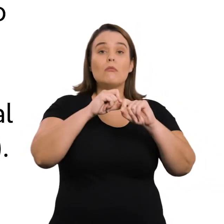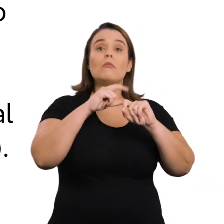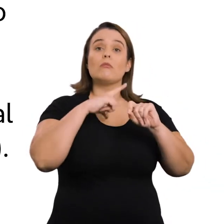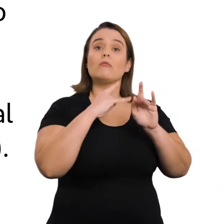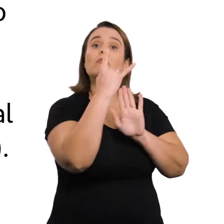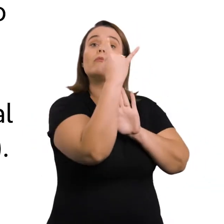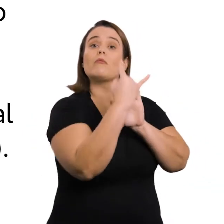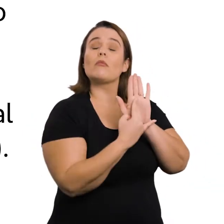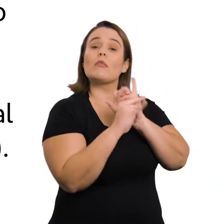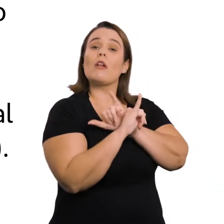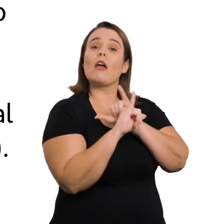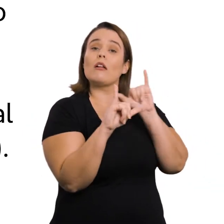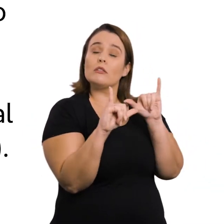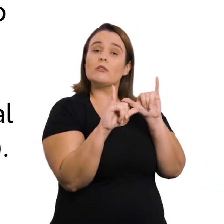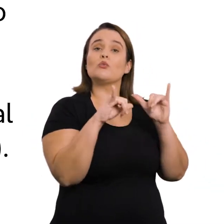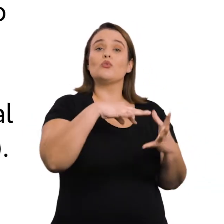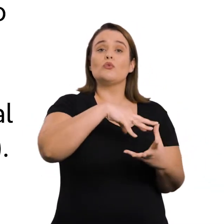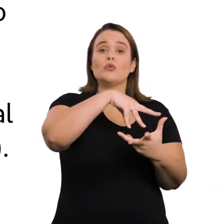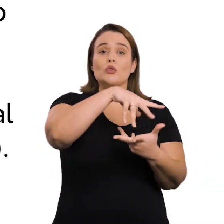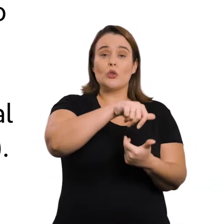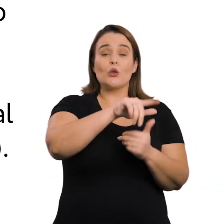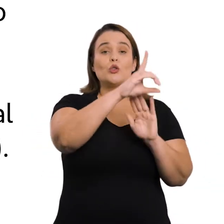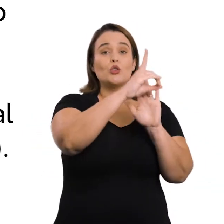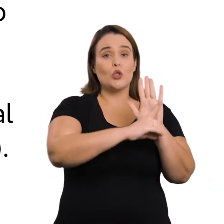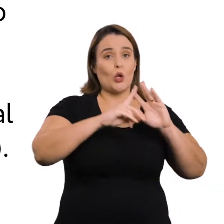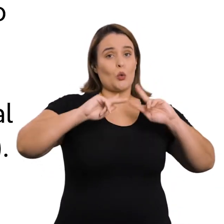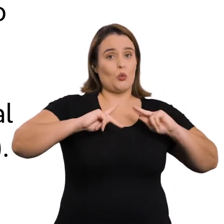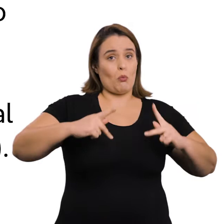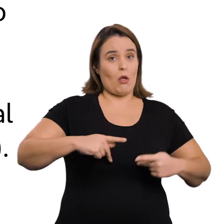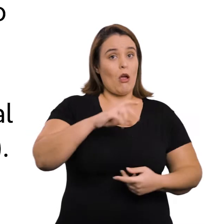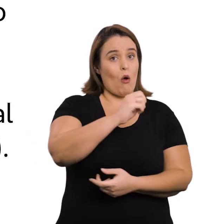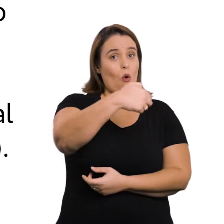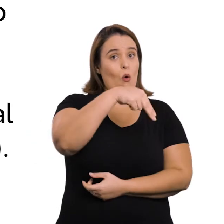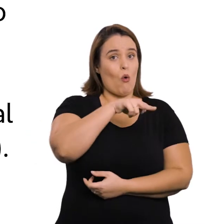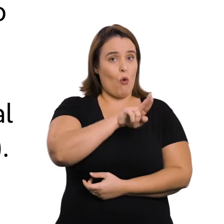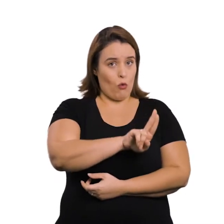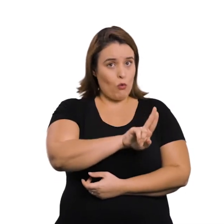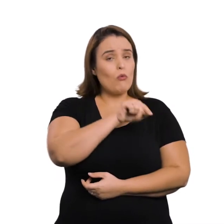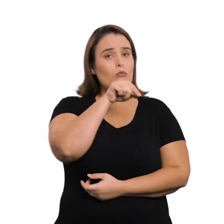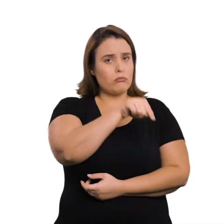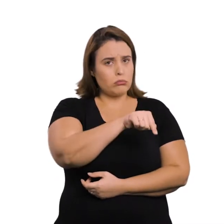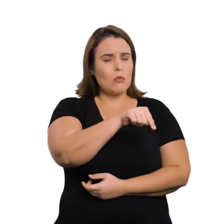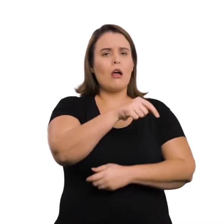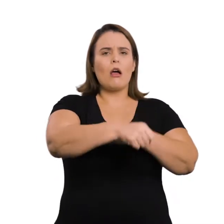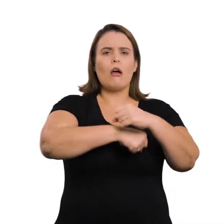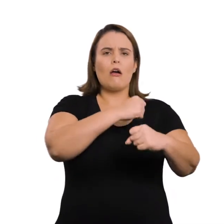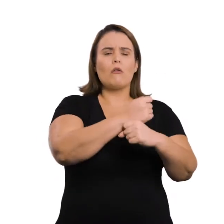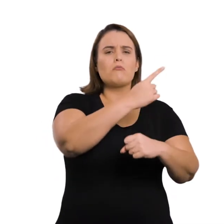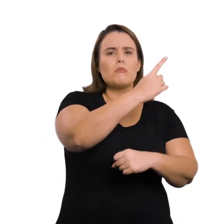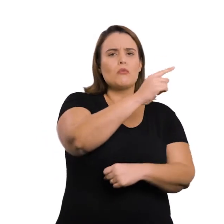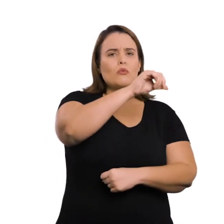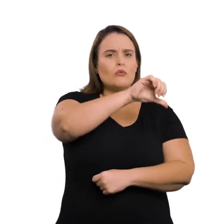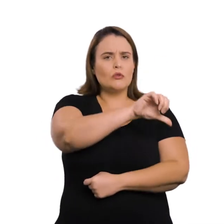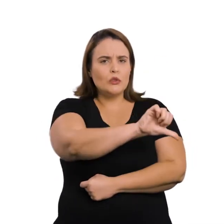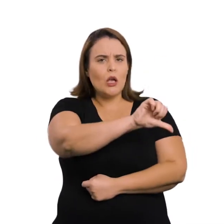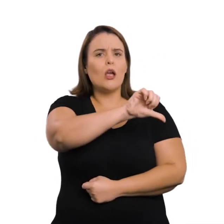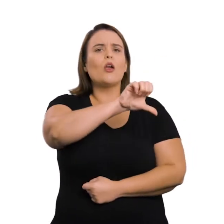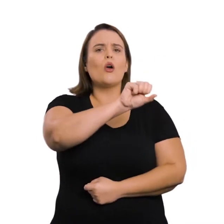Declaração Universal dos Direitos Humanos, ONU 1948. A partir do final da década